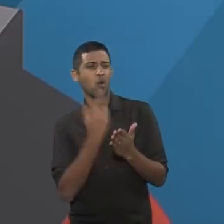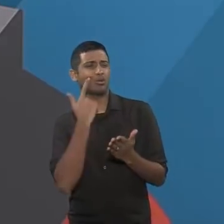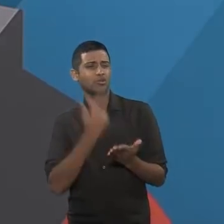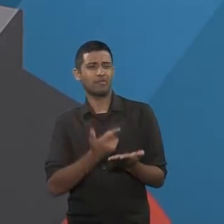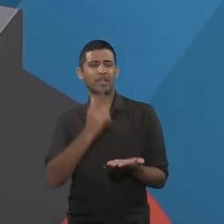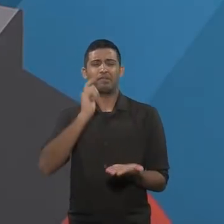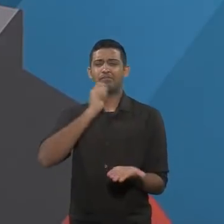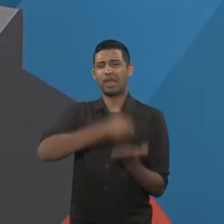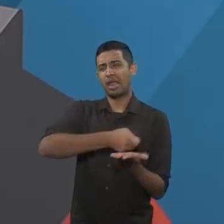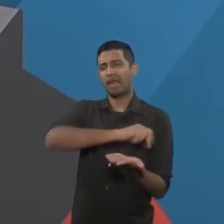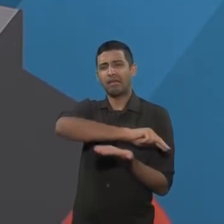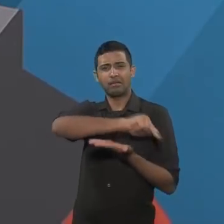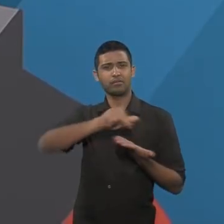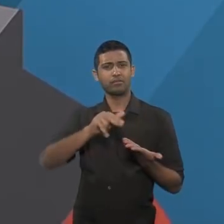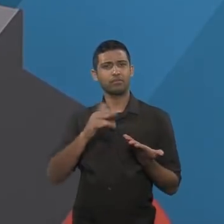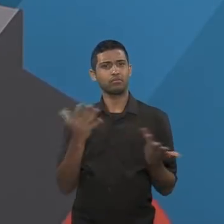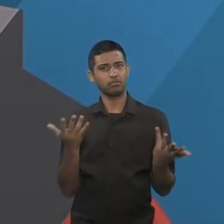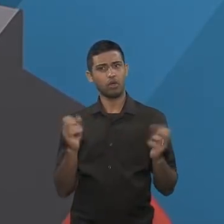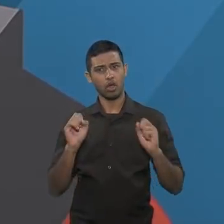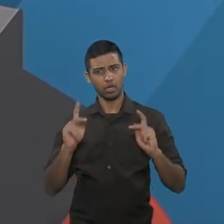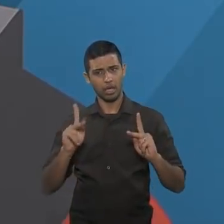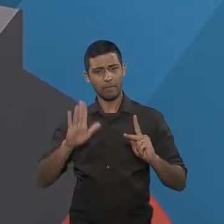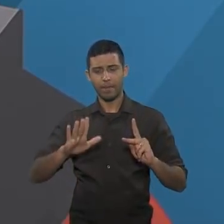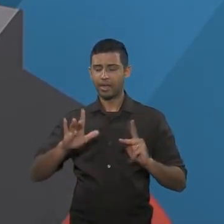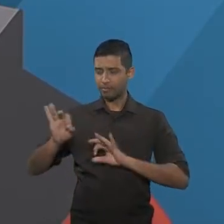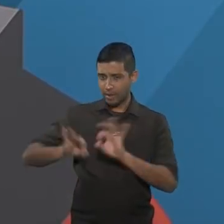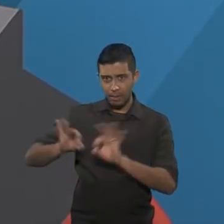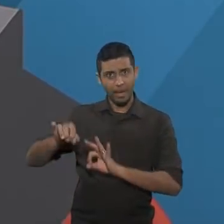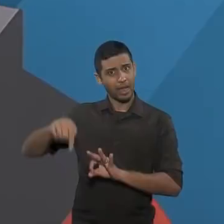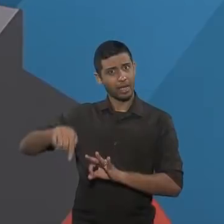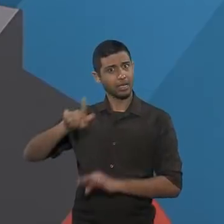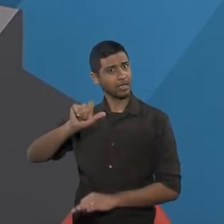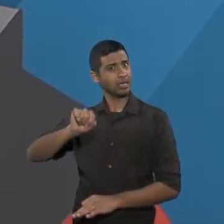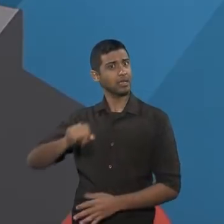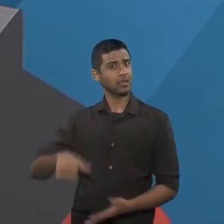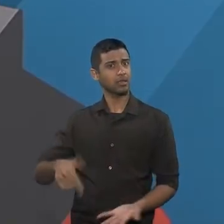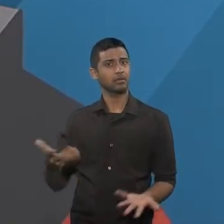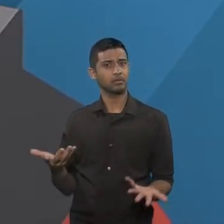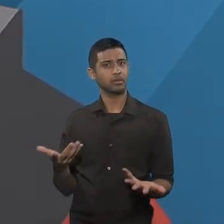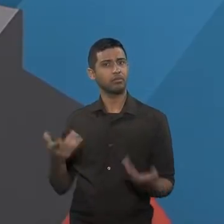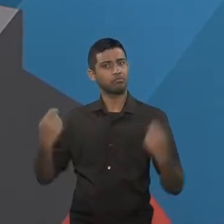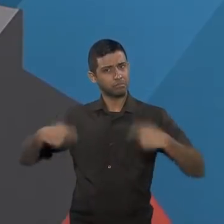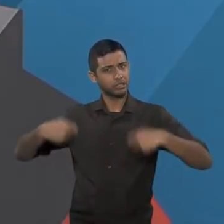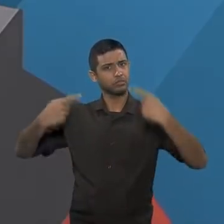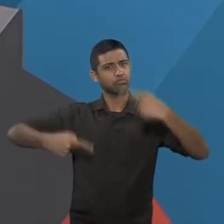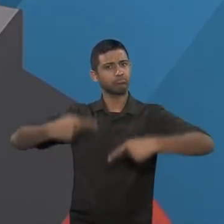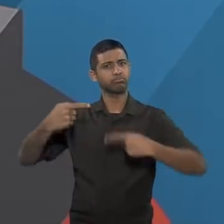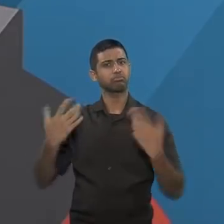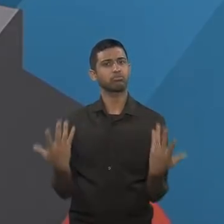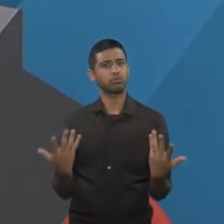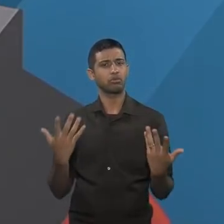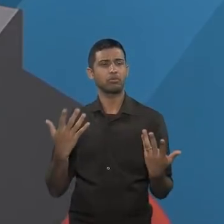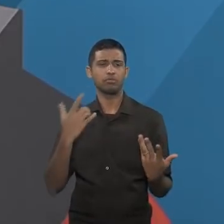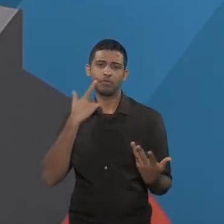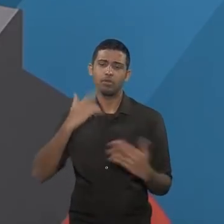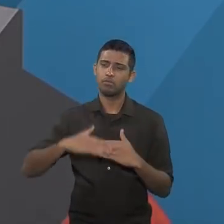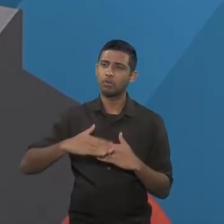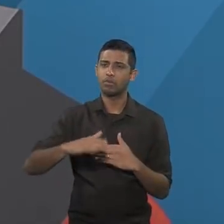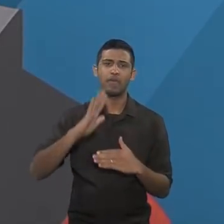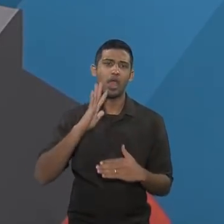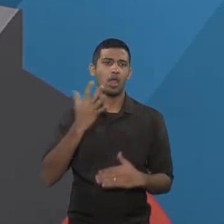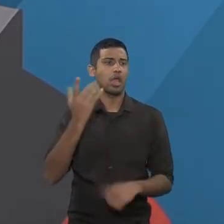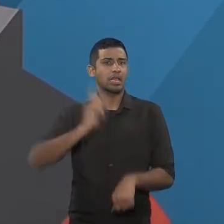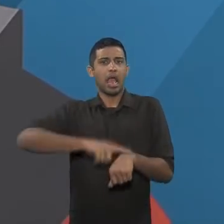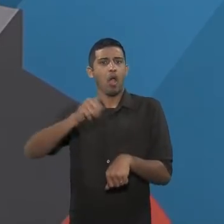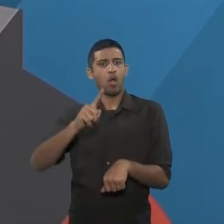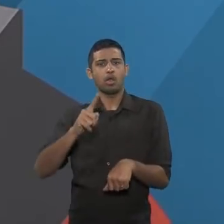é muito. Sim, mas a geração é aqui. Então essa questão precisa ser discutida. Mesmo que você não resolva